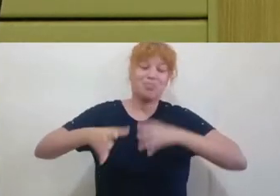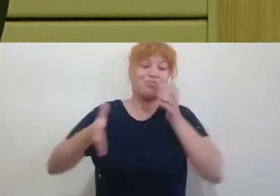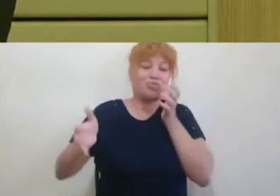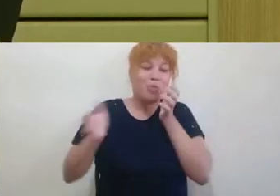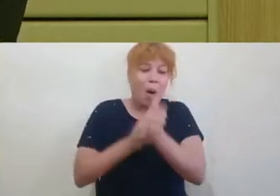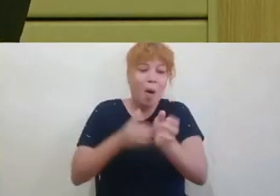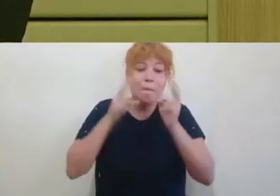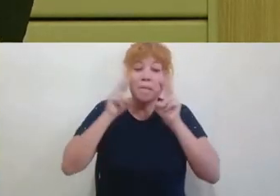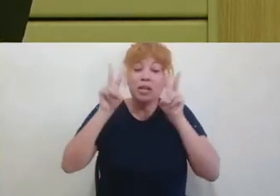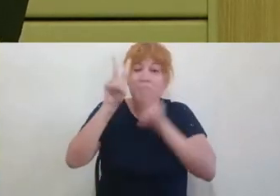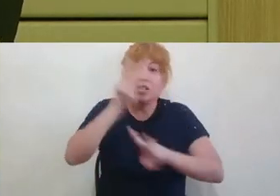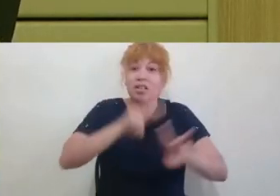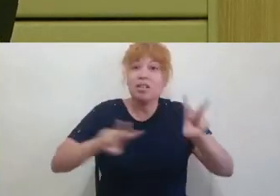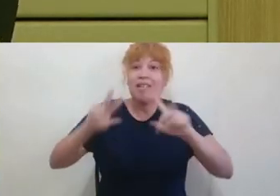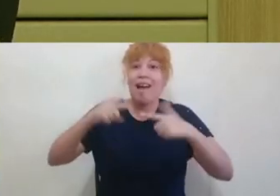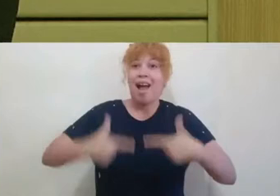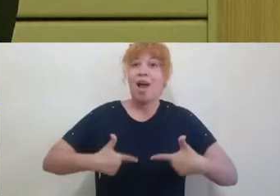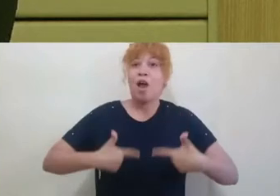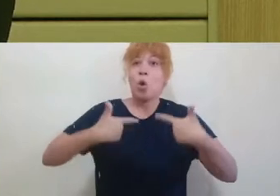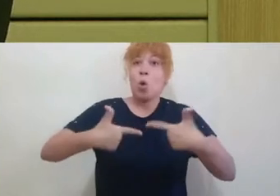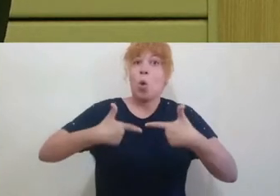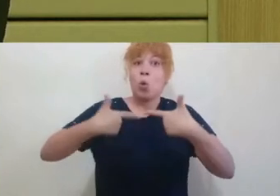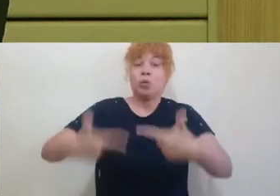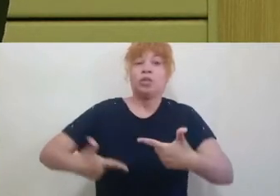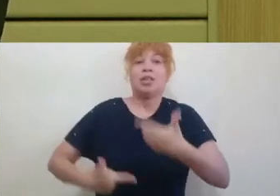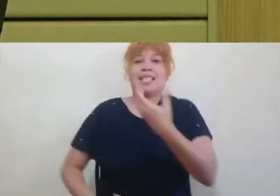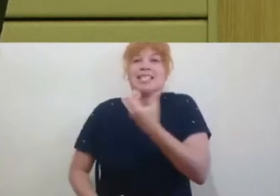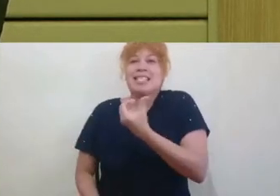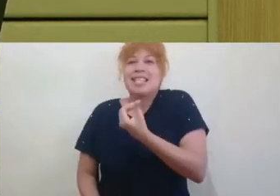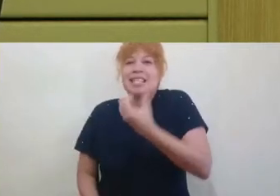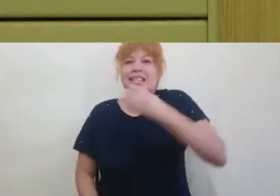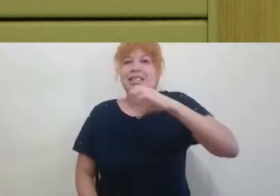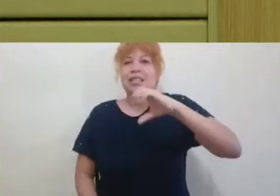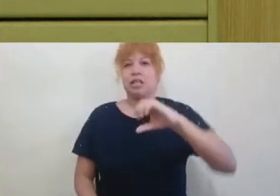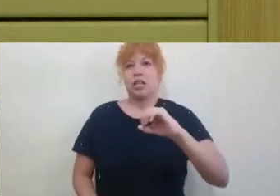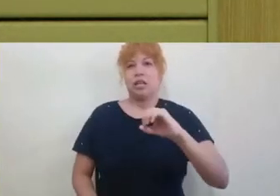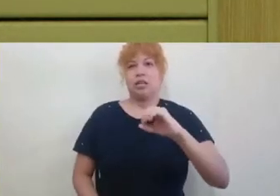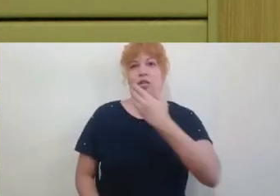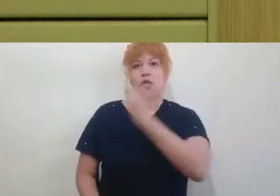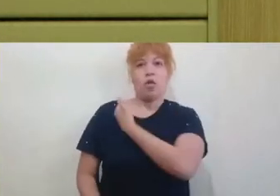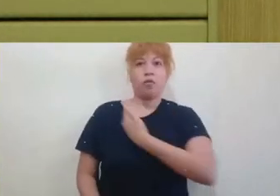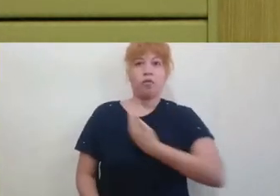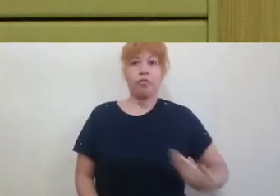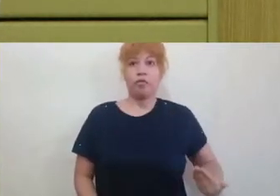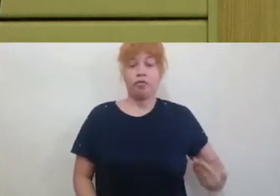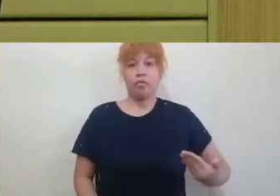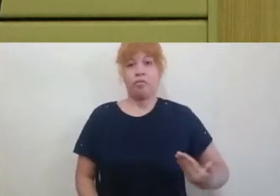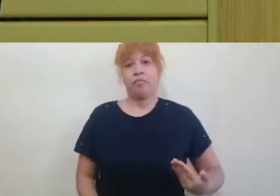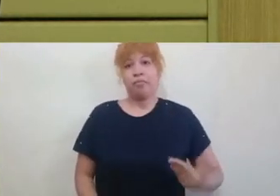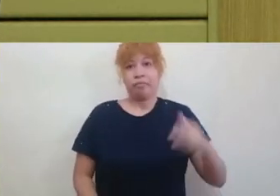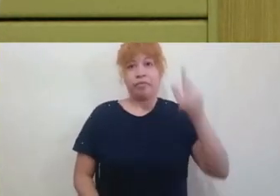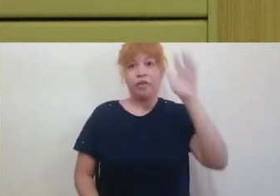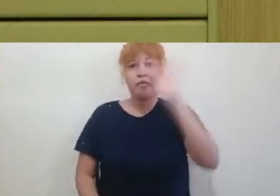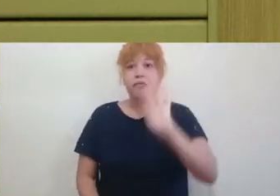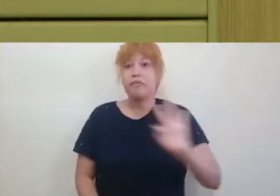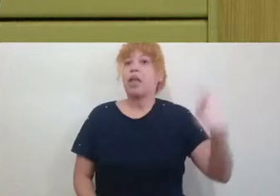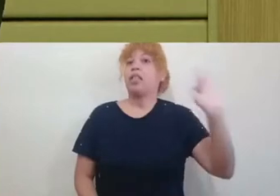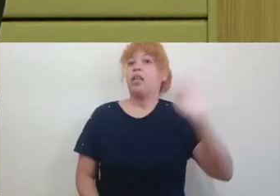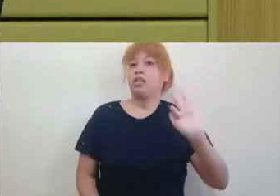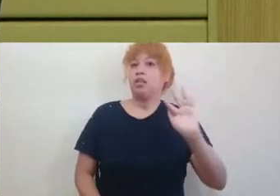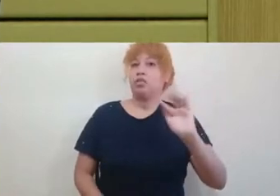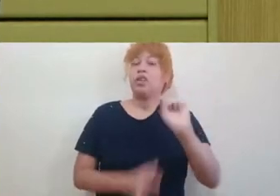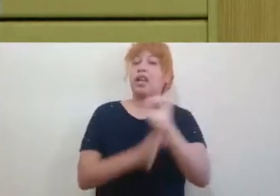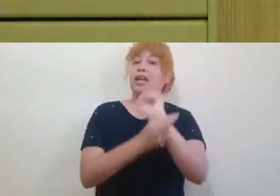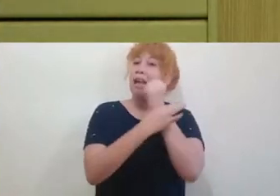voltarão para a minha universidade, o UFRPE. Eu falo minha porque é do meu coração, mas ela é nossa. Outros irão para